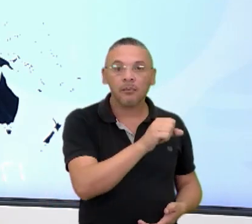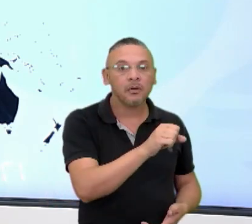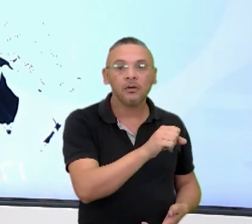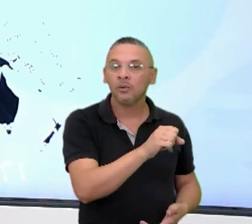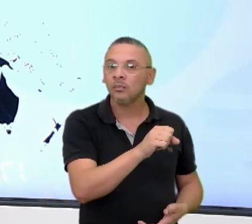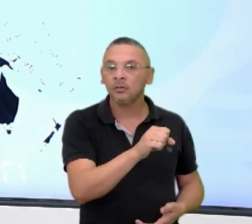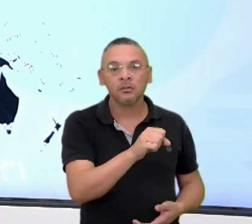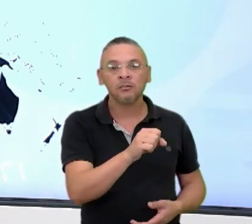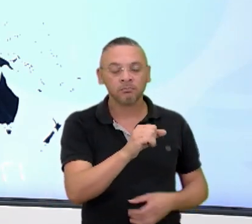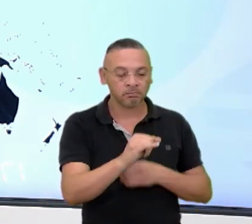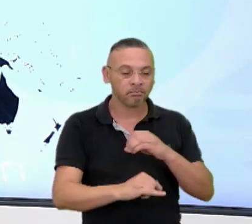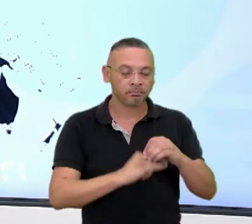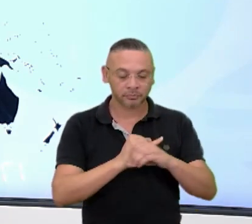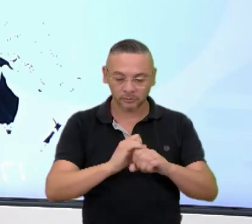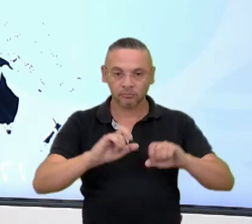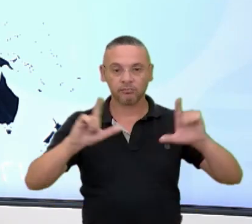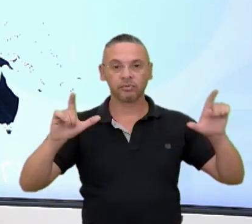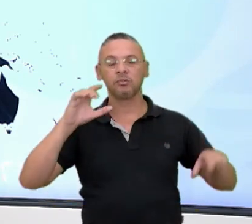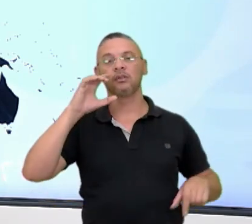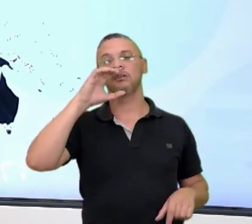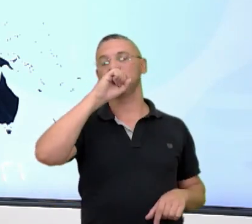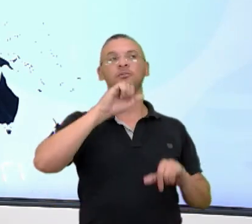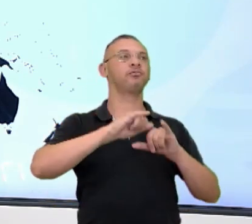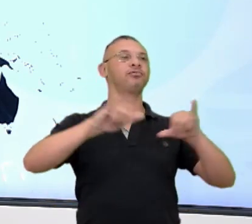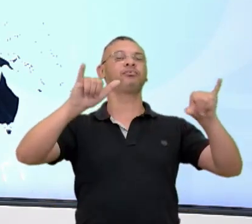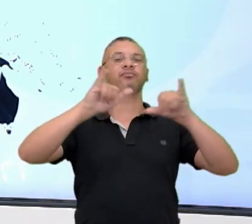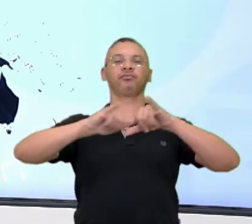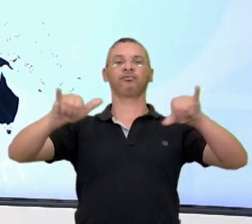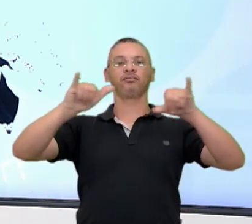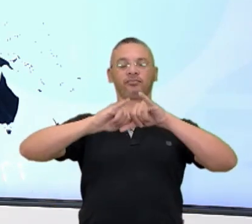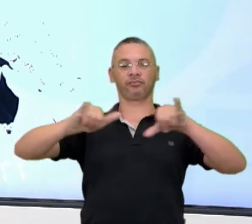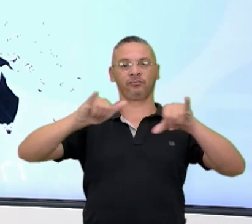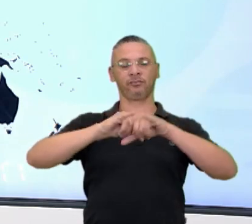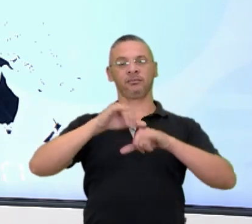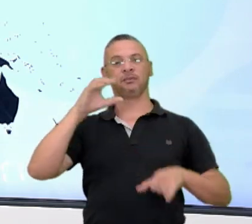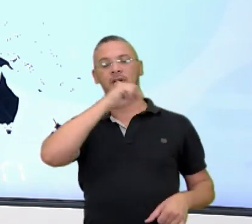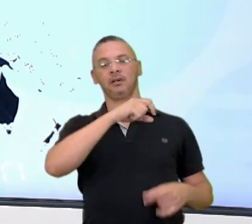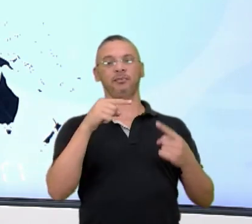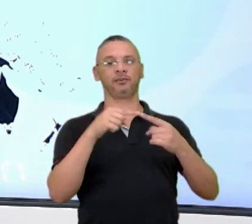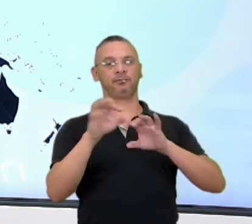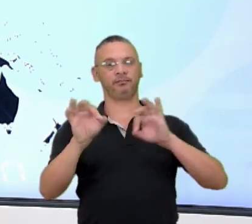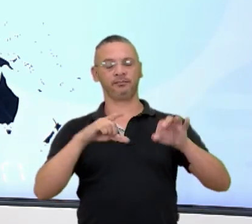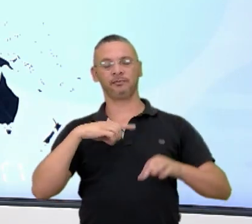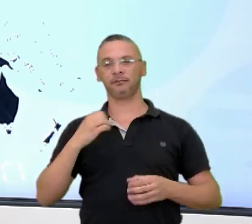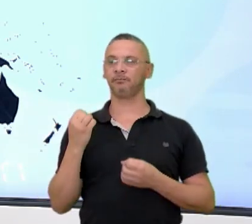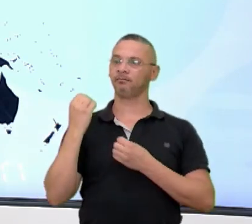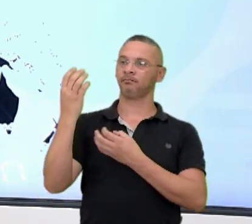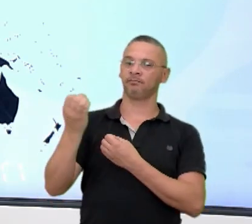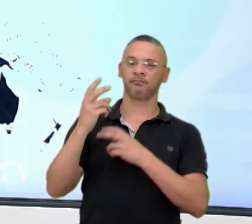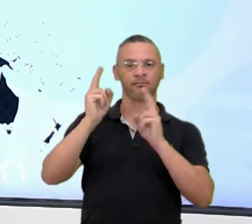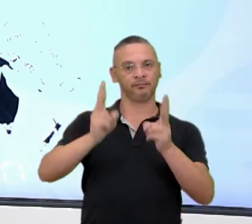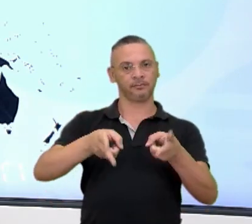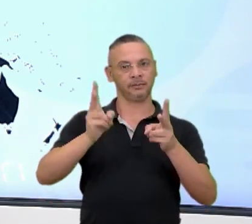se compõe de agências internacionais, mídia impressa, digital, mídia televisiva,